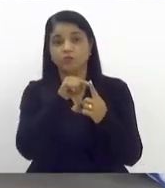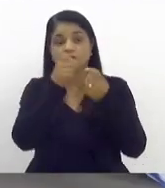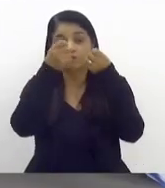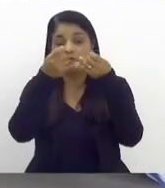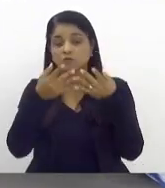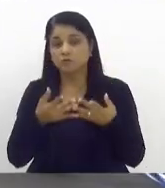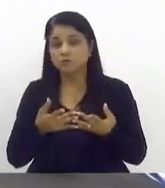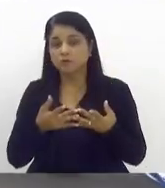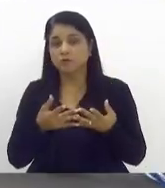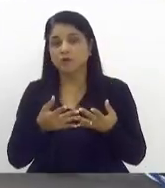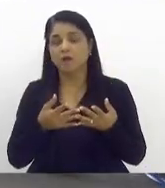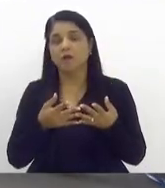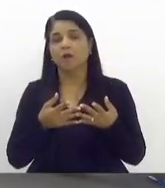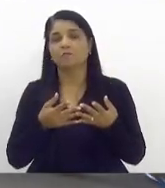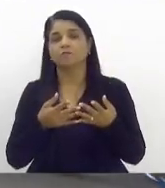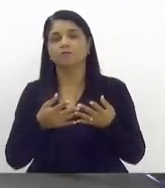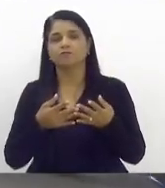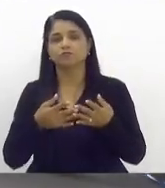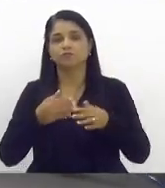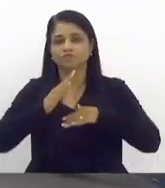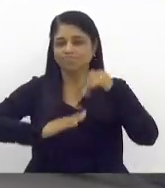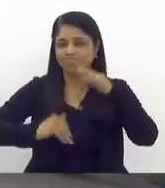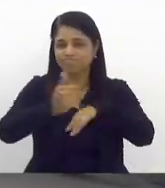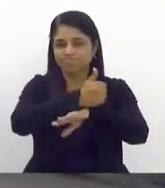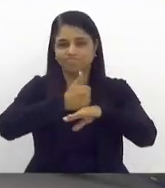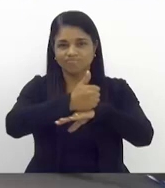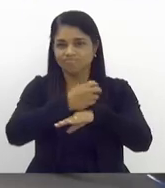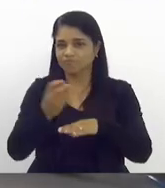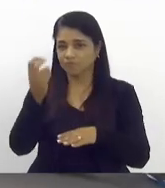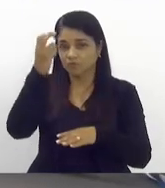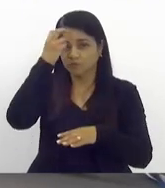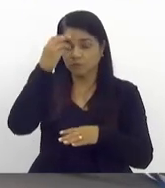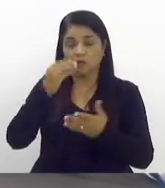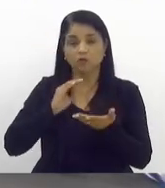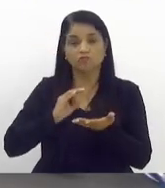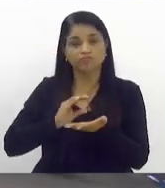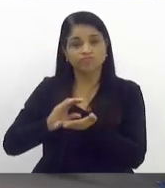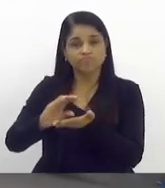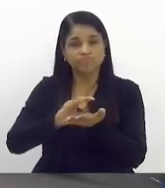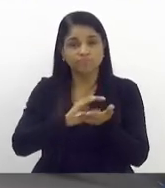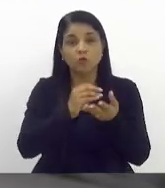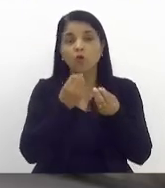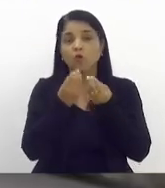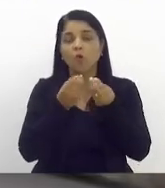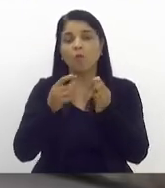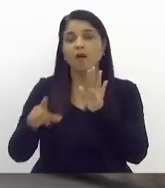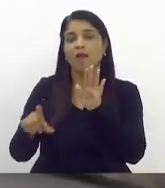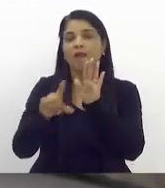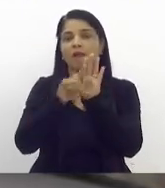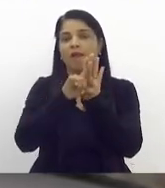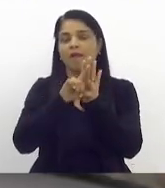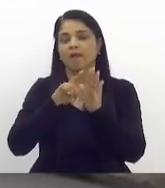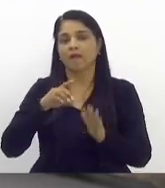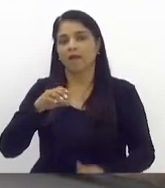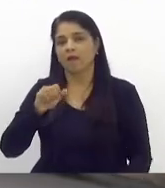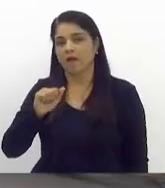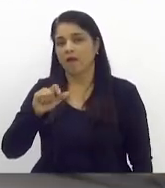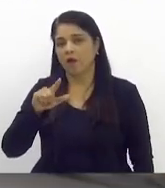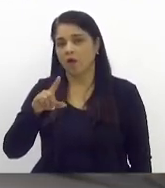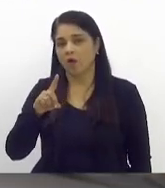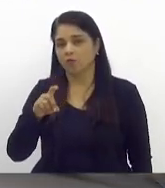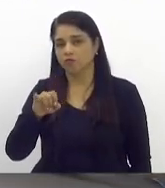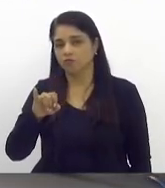explicar para os produtores culturais, municípios, etc., a aplicação da Lei Aldir Blanc. Então, ou seja, essa preocupação existe